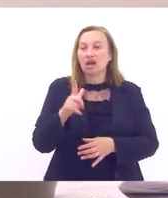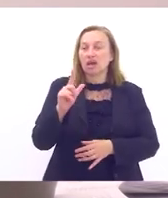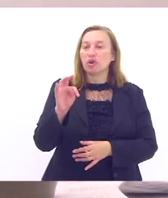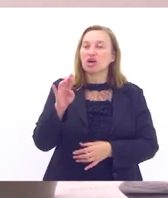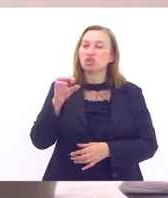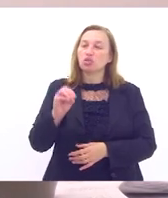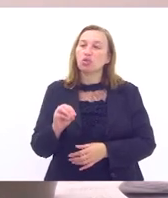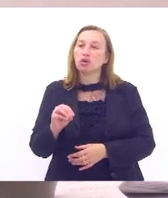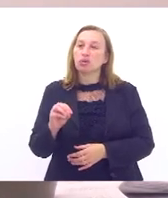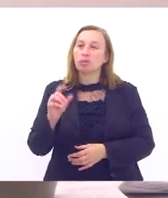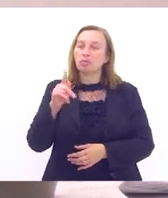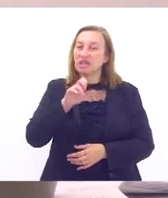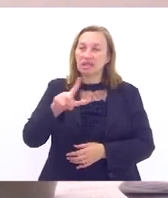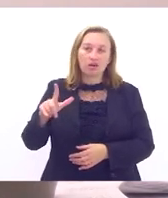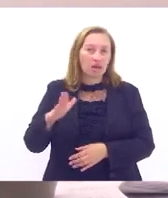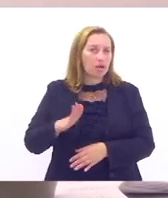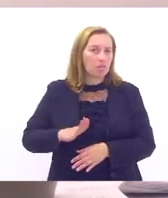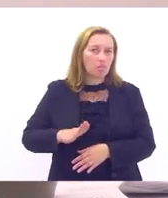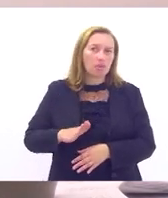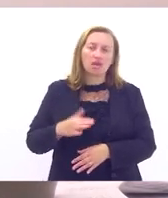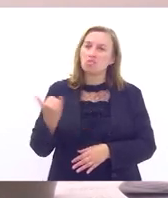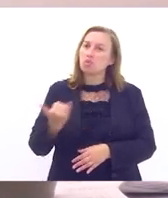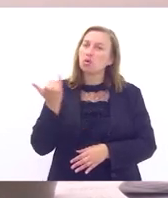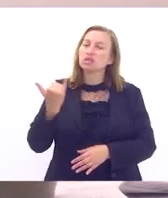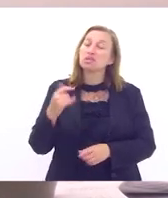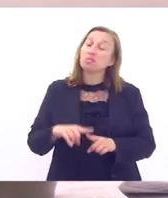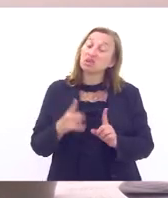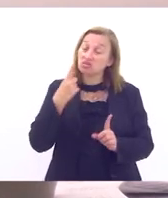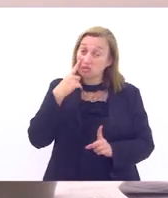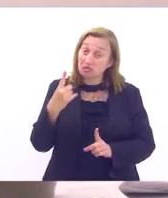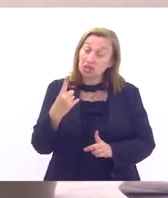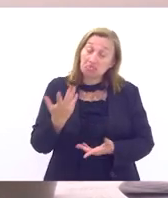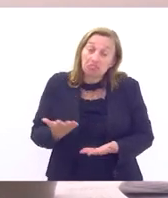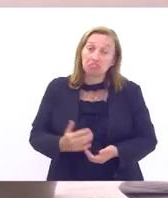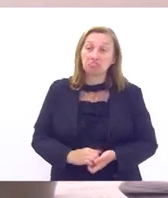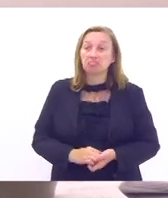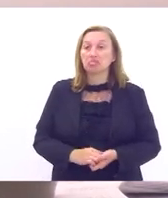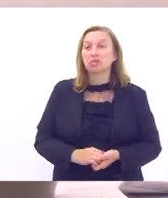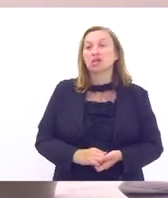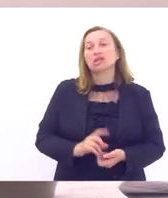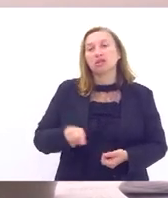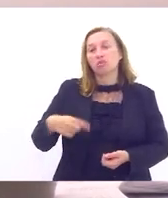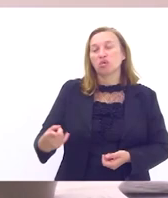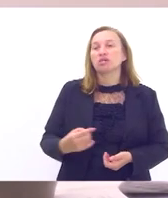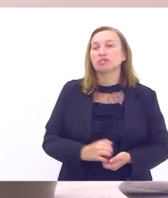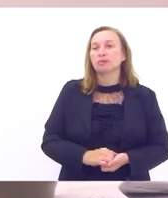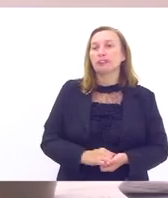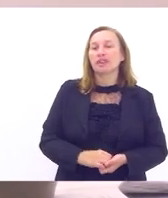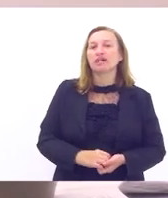o suficiente, né, mais do que o suficiente, mas a gente vai ver isso logo em seguida.